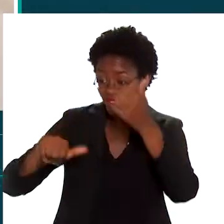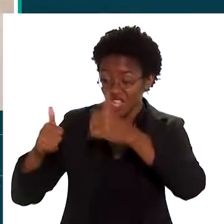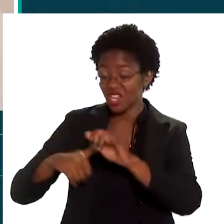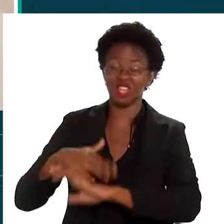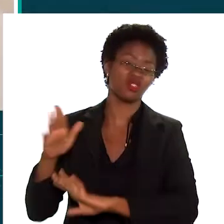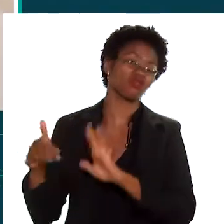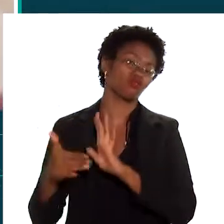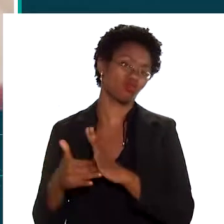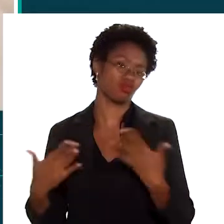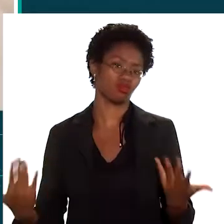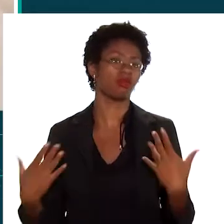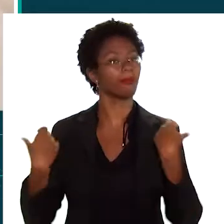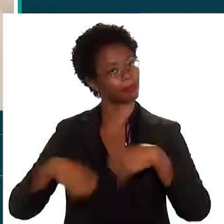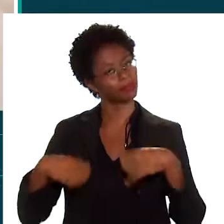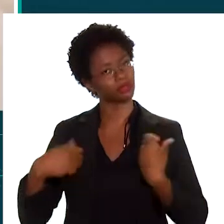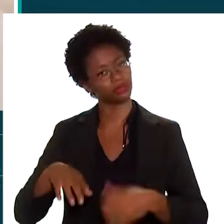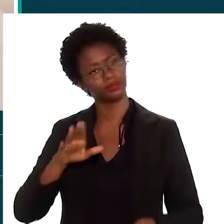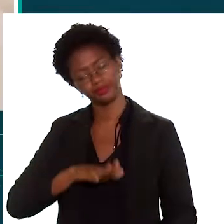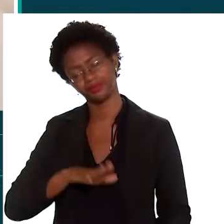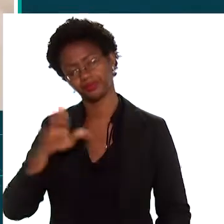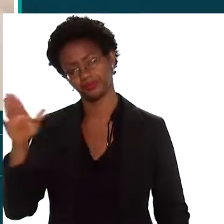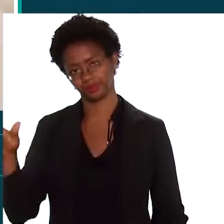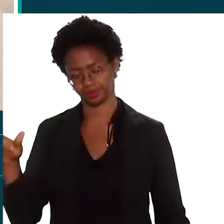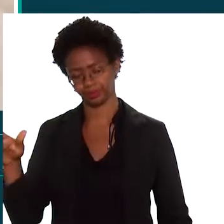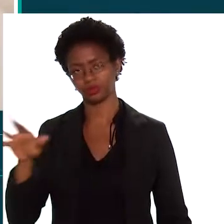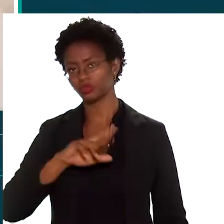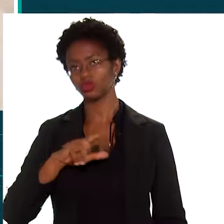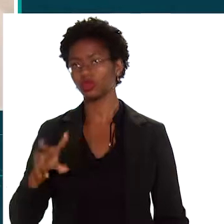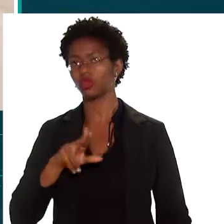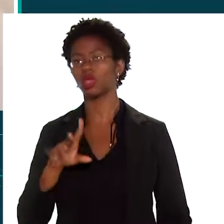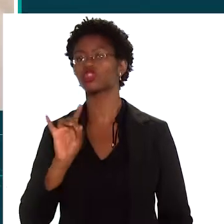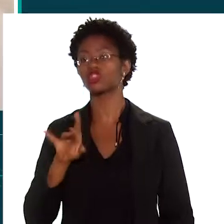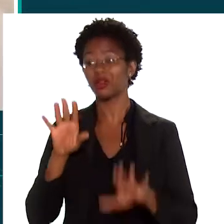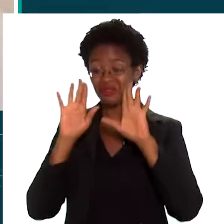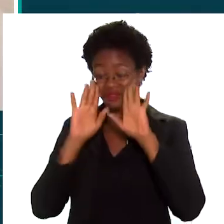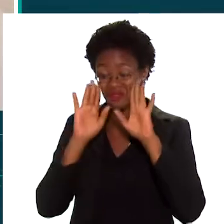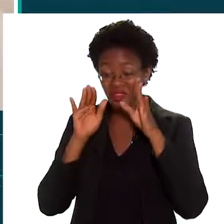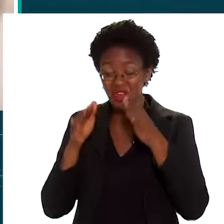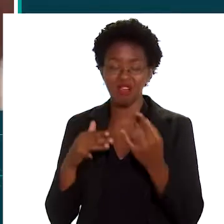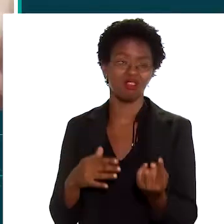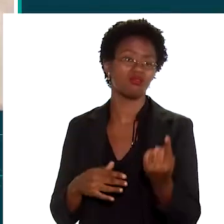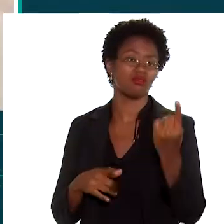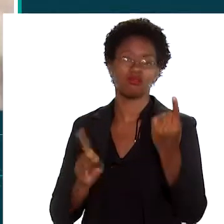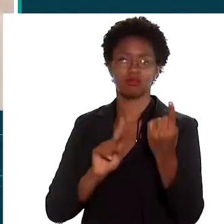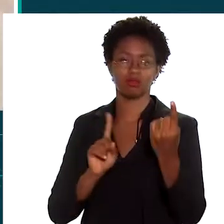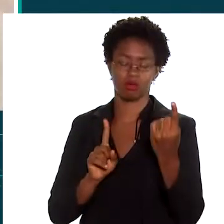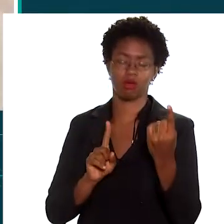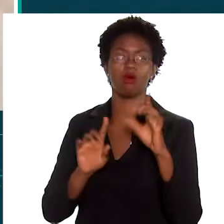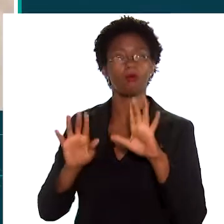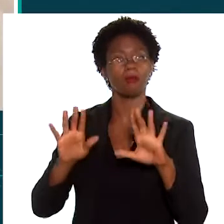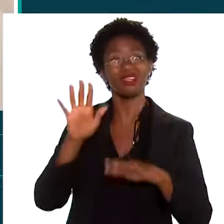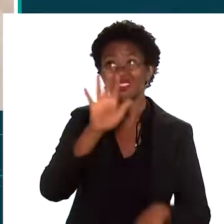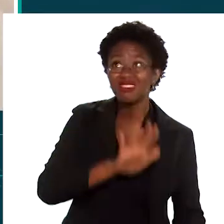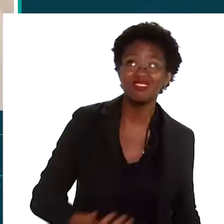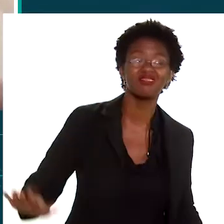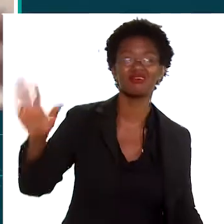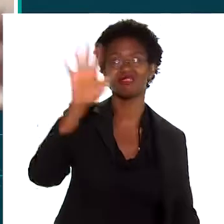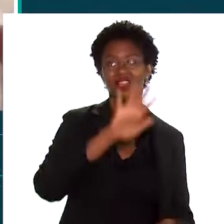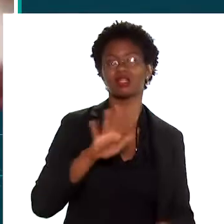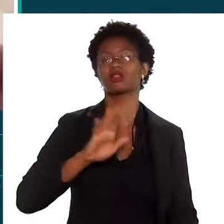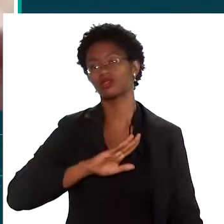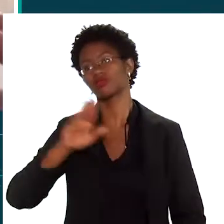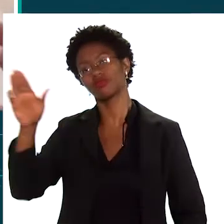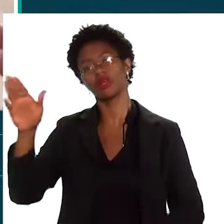global dele. Ou seja, é importante ter essa abordagem não só focada na especialidade, mas uma abordagem mais ampla, que a gente